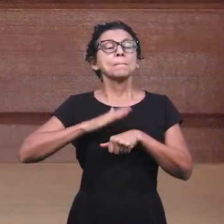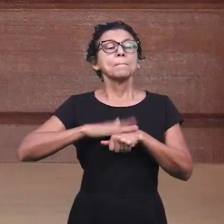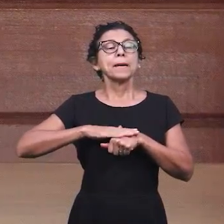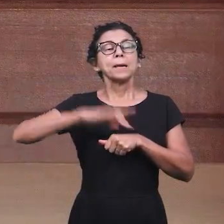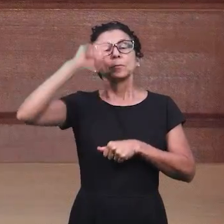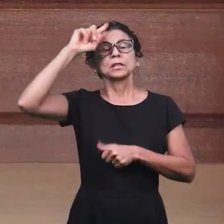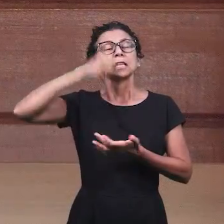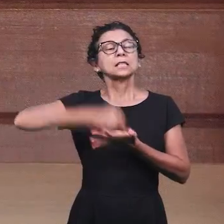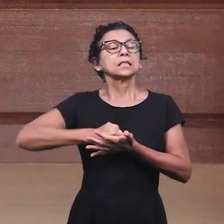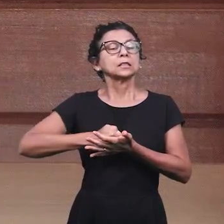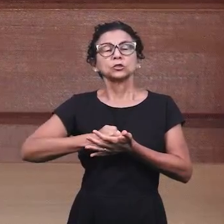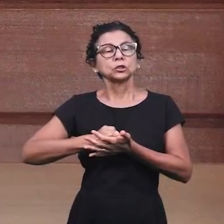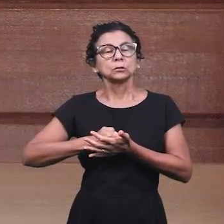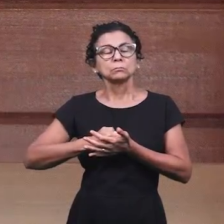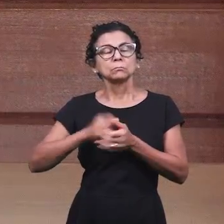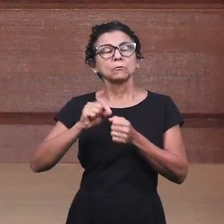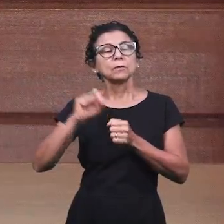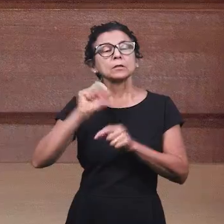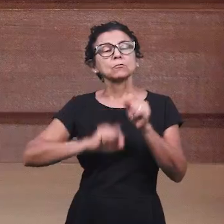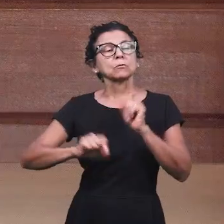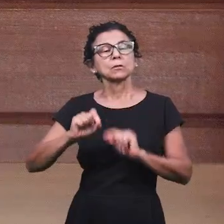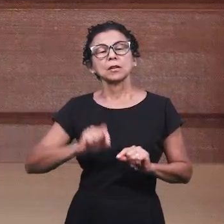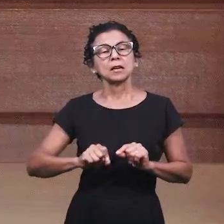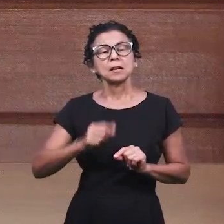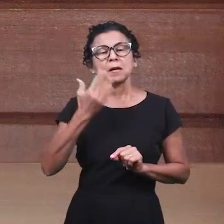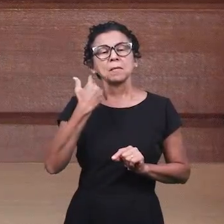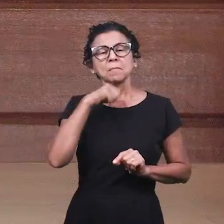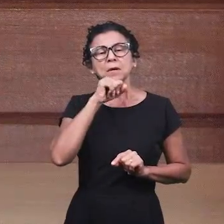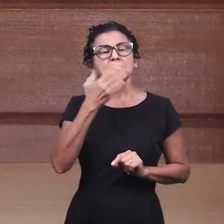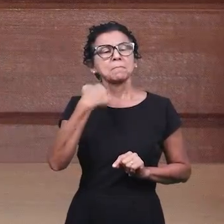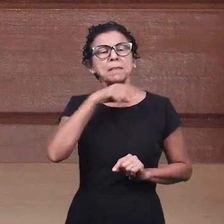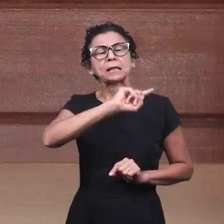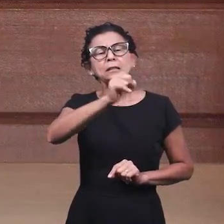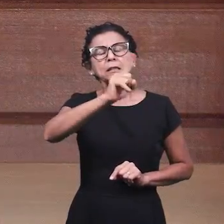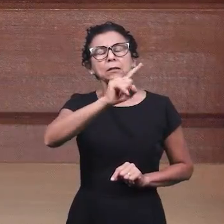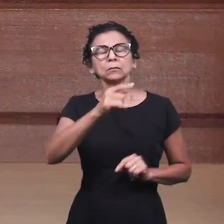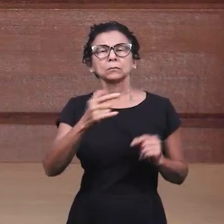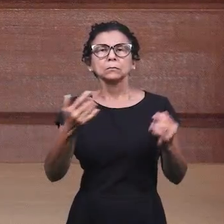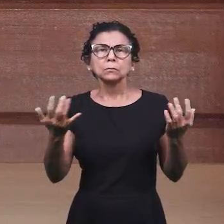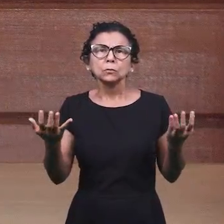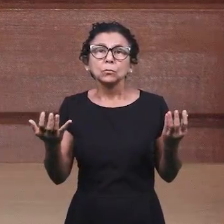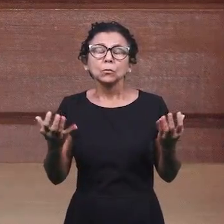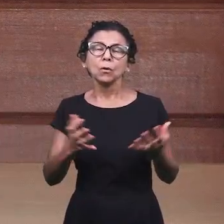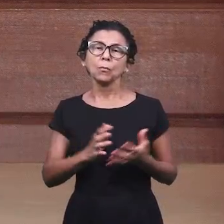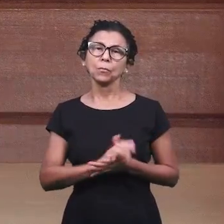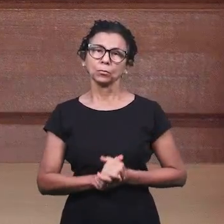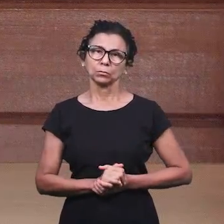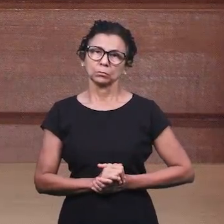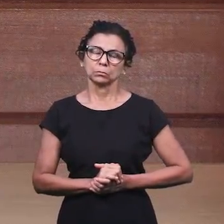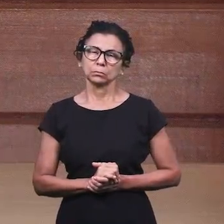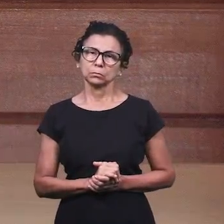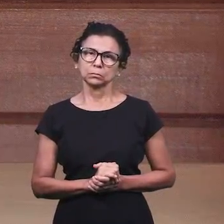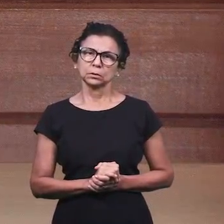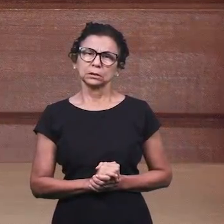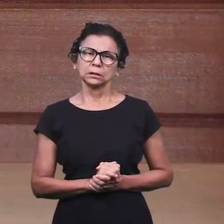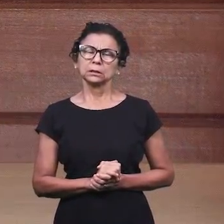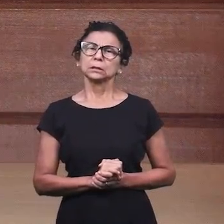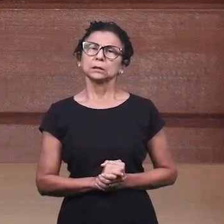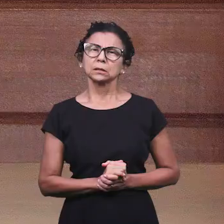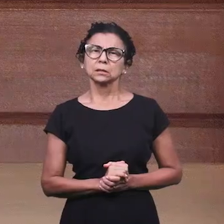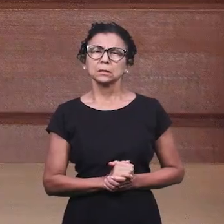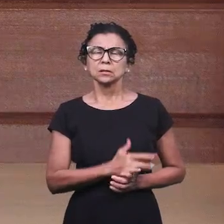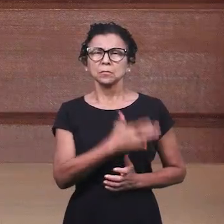palavra, ou seja, pai e mãe não deve ser obedecido. É aquilo que tem sido colocado até mesmo nas escolas, né? Nas